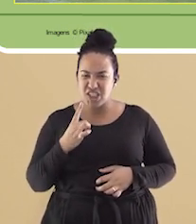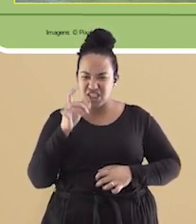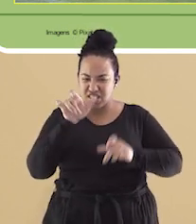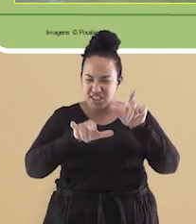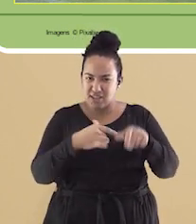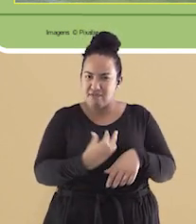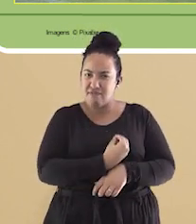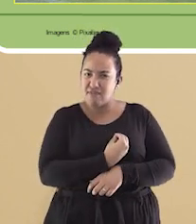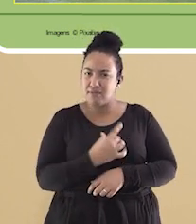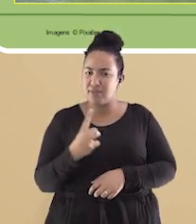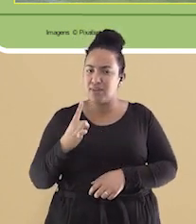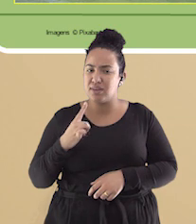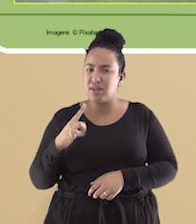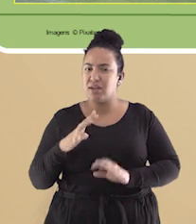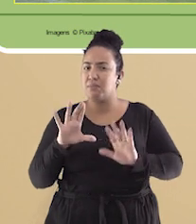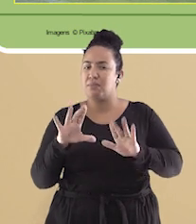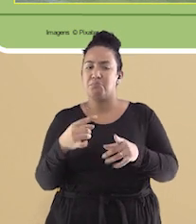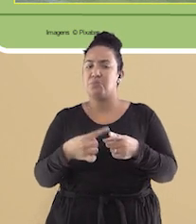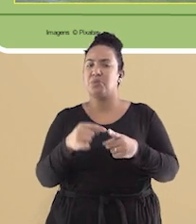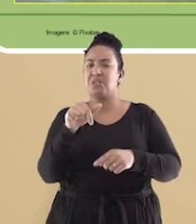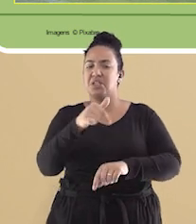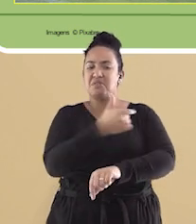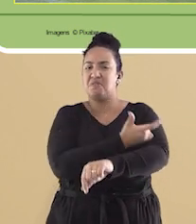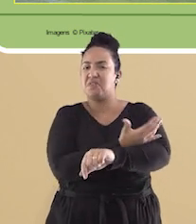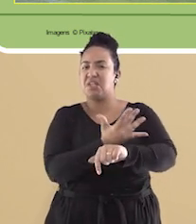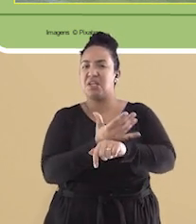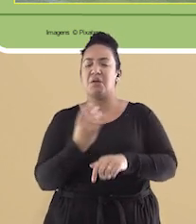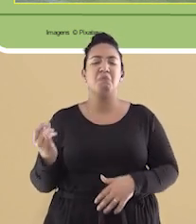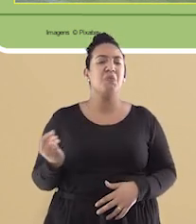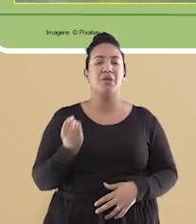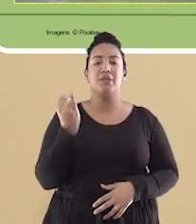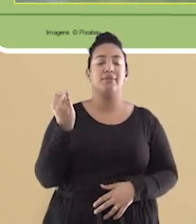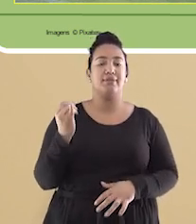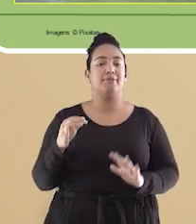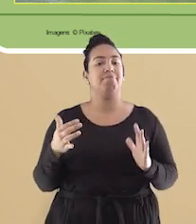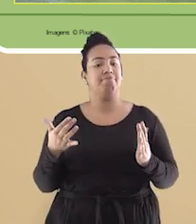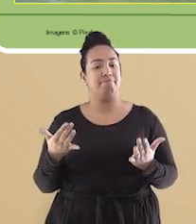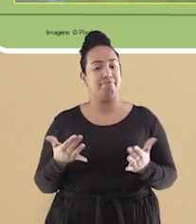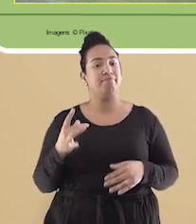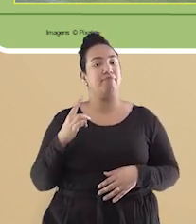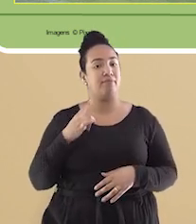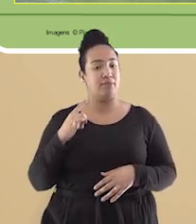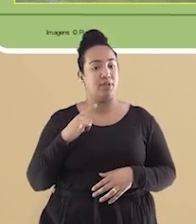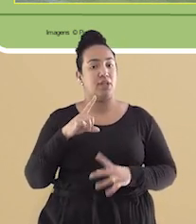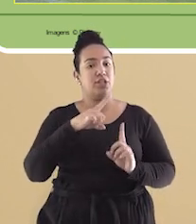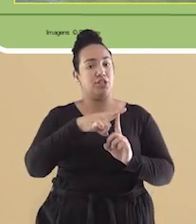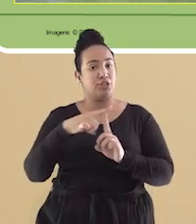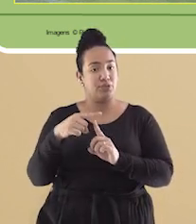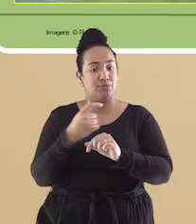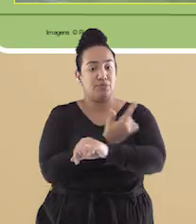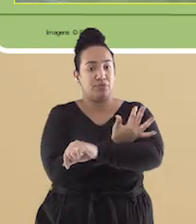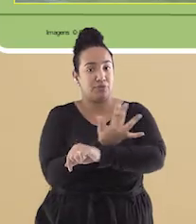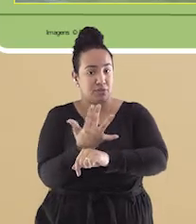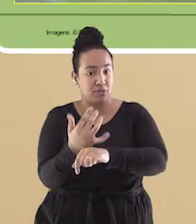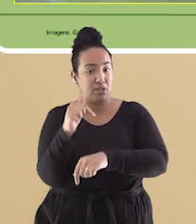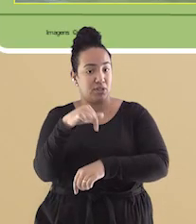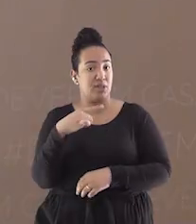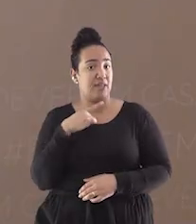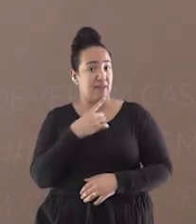e outros tipos de vegetação? Há muito envolvido nos tipos de vegetações que observamos por